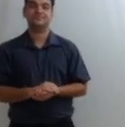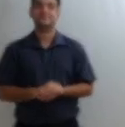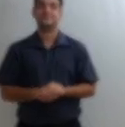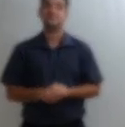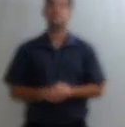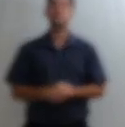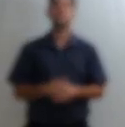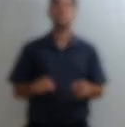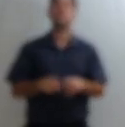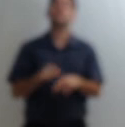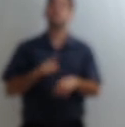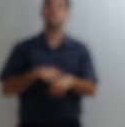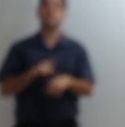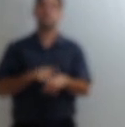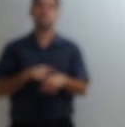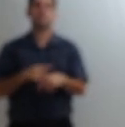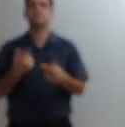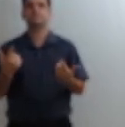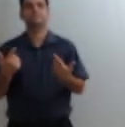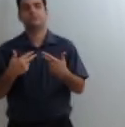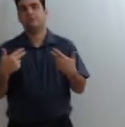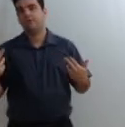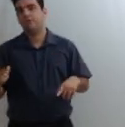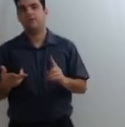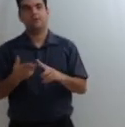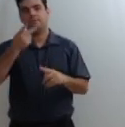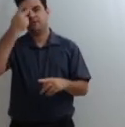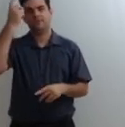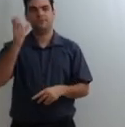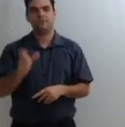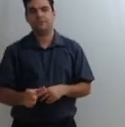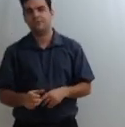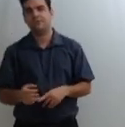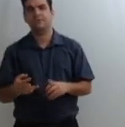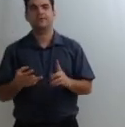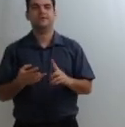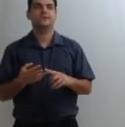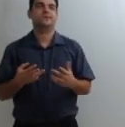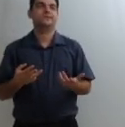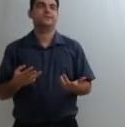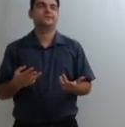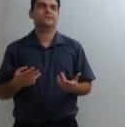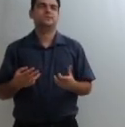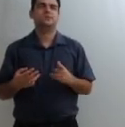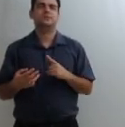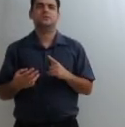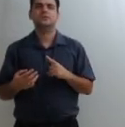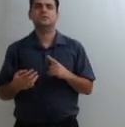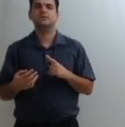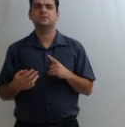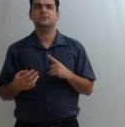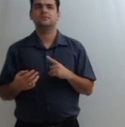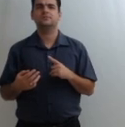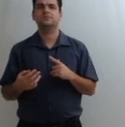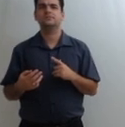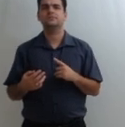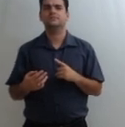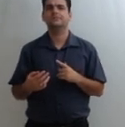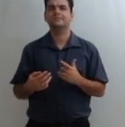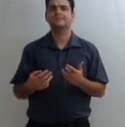tempo, fatos e pessoas, realmente em anteriores habeas corpus, eu cito aqui um voto vista meu no